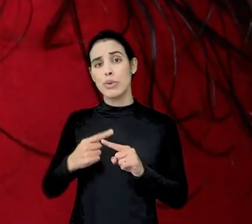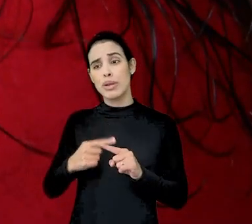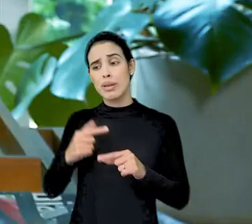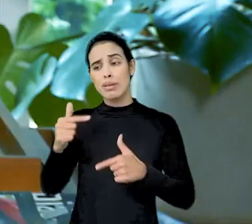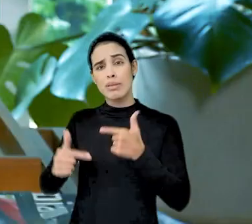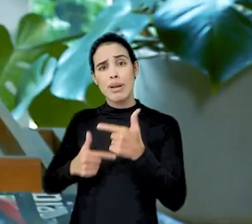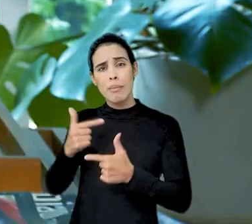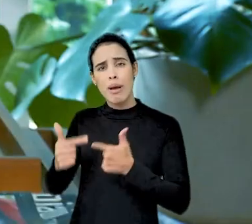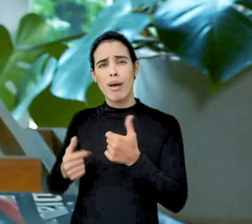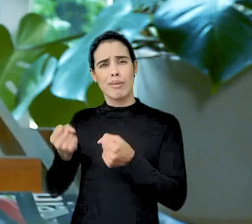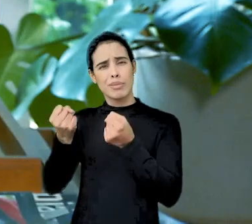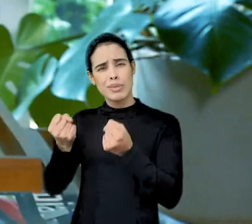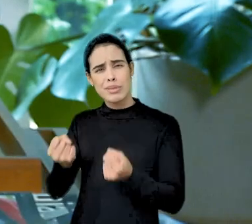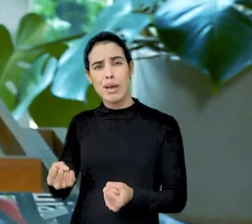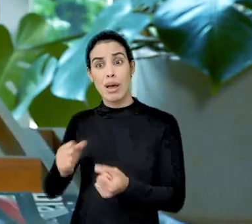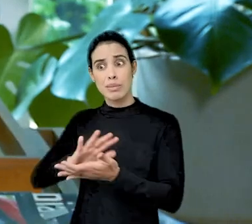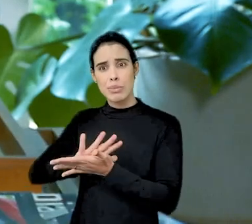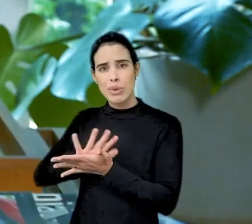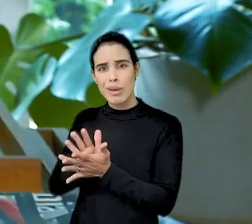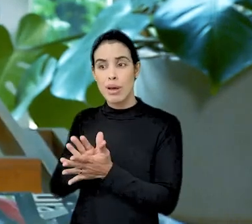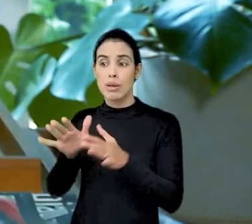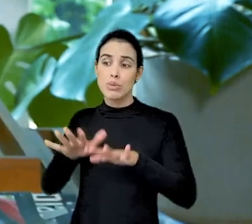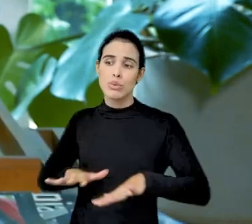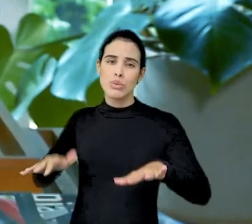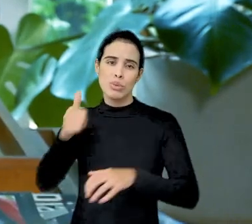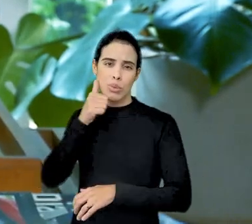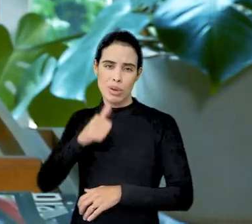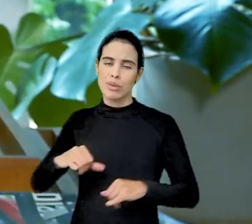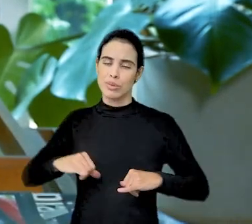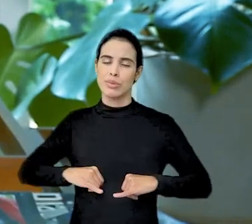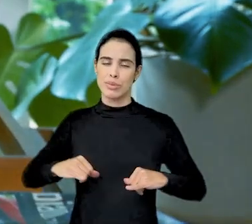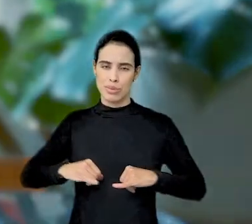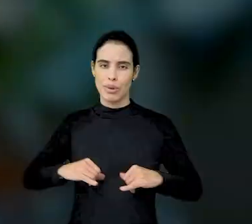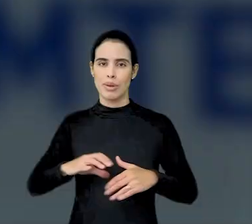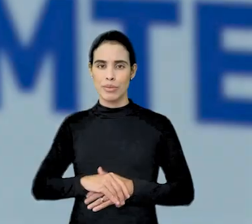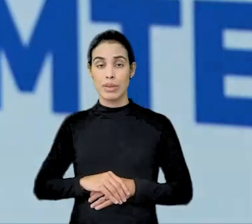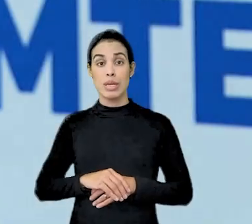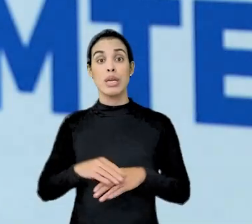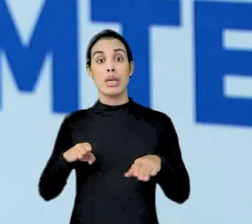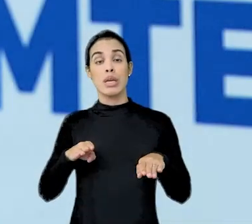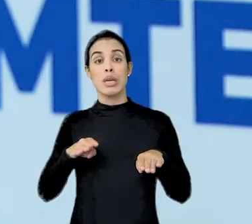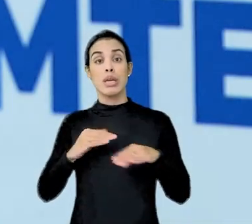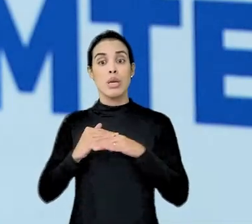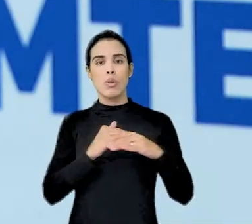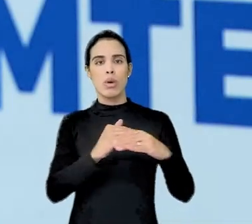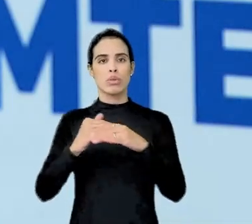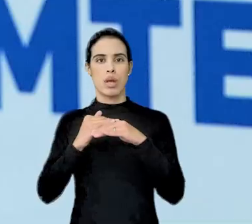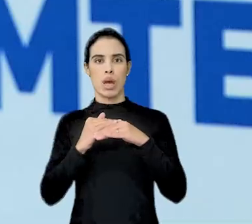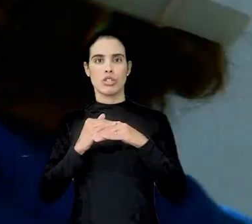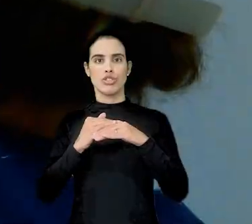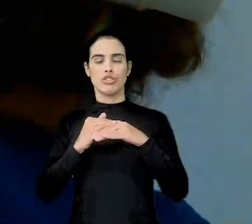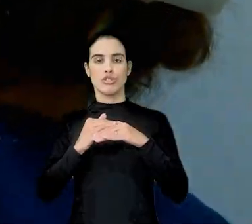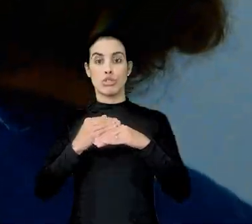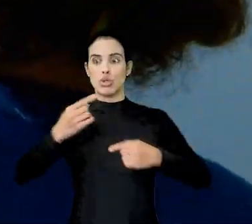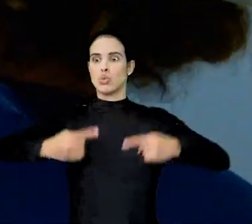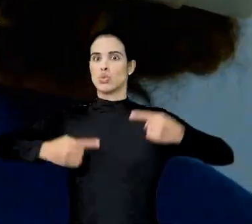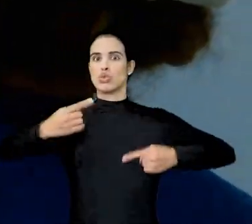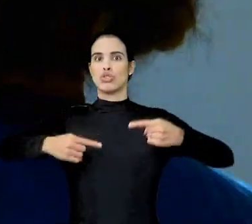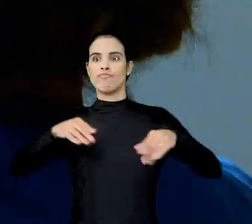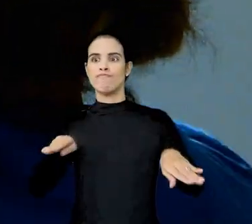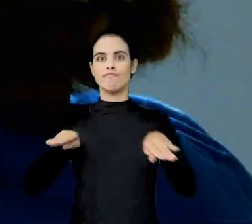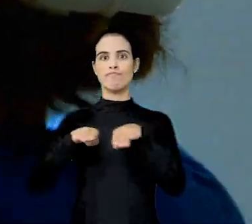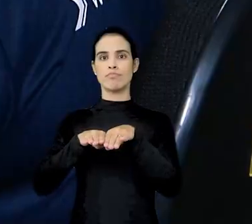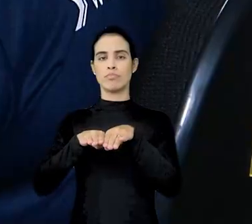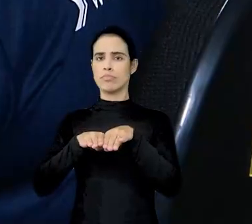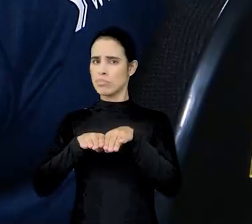trabalho precarizado, exploratório, traz para as mulheres. A igualdade não é discutir a equiparação, é discutir